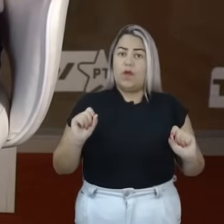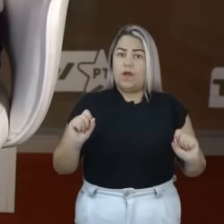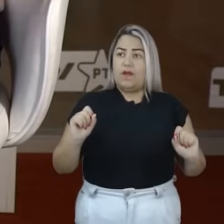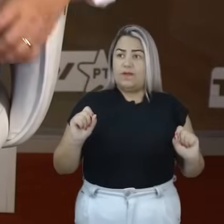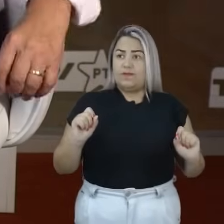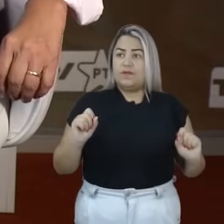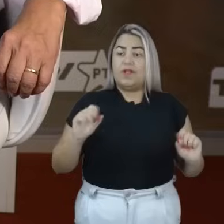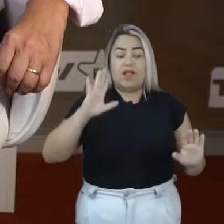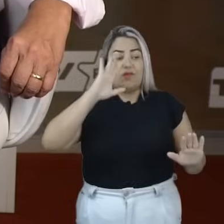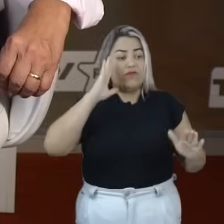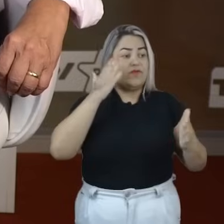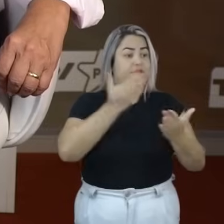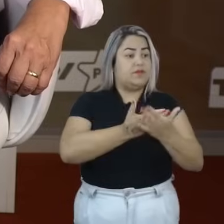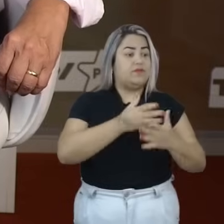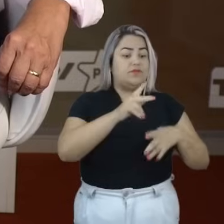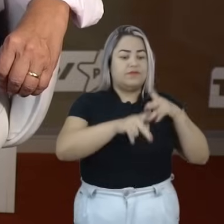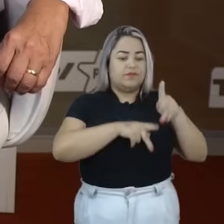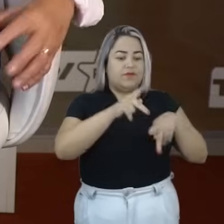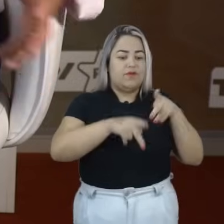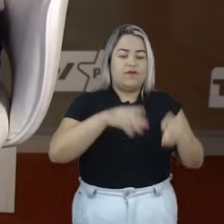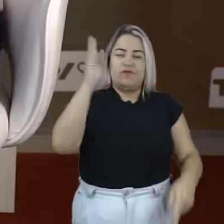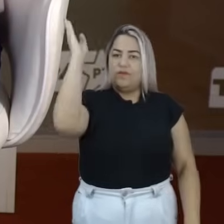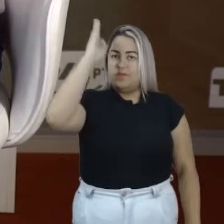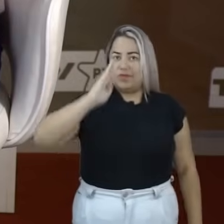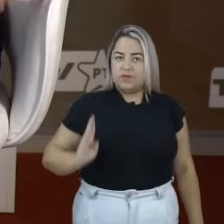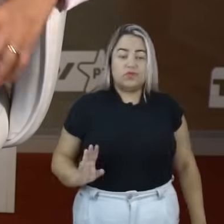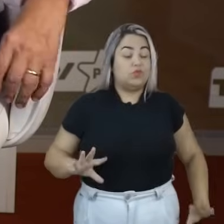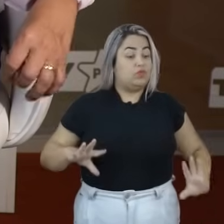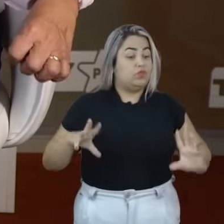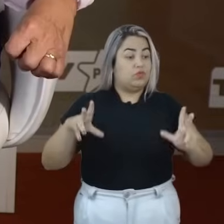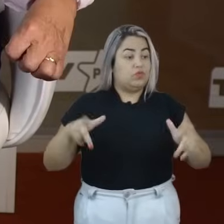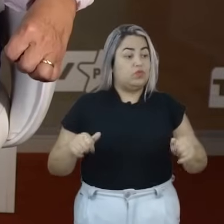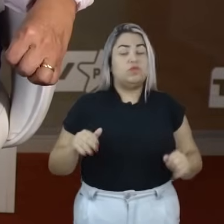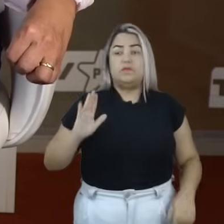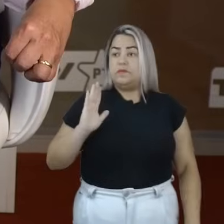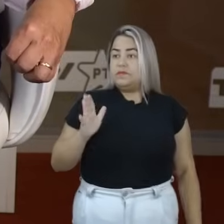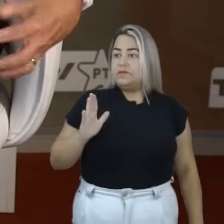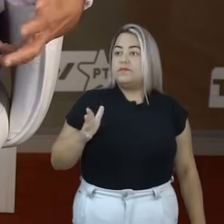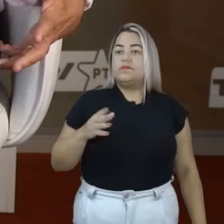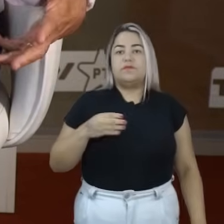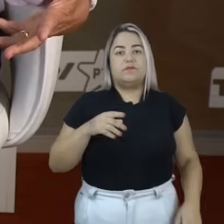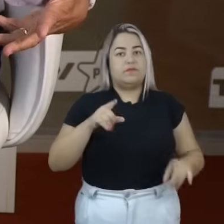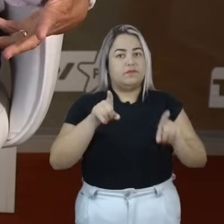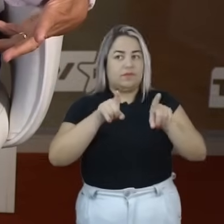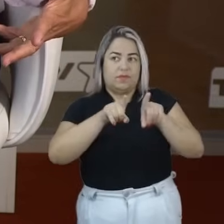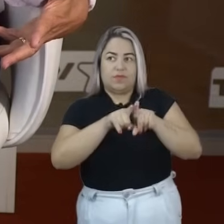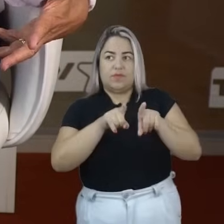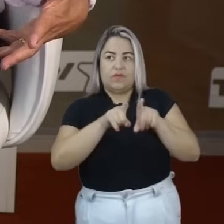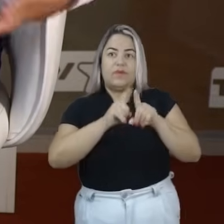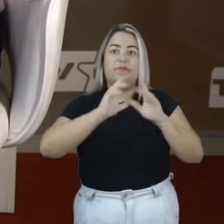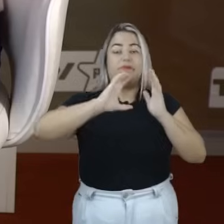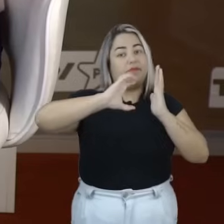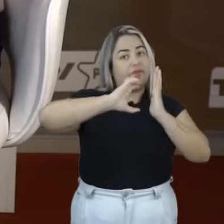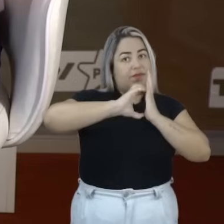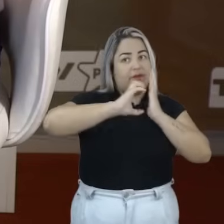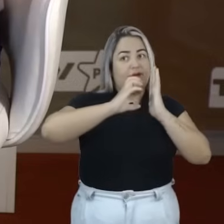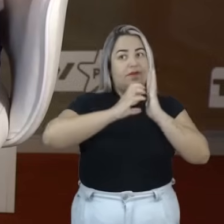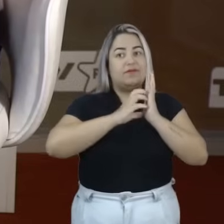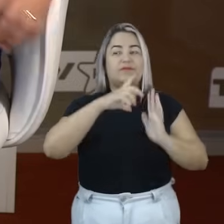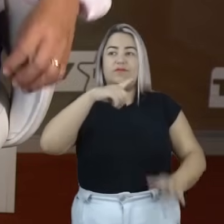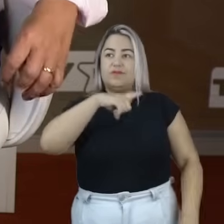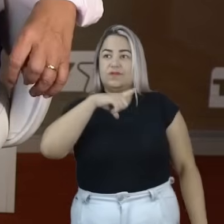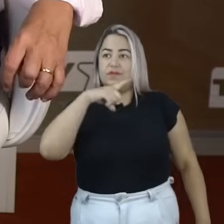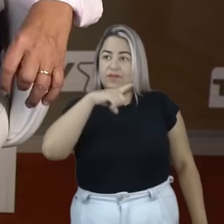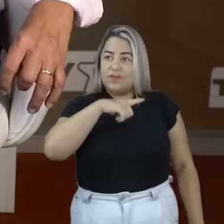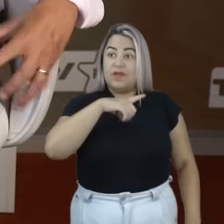a confiança do povo brasileiro, depois de tudo que a gente passou, não é? Então é o partido que tem a